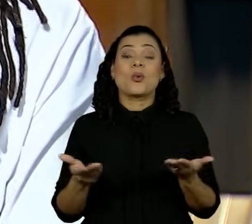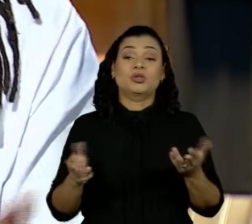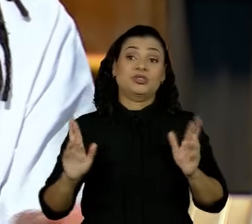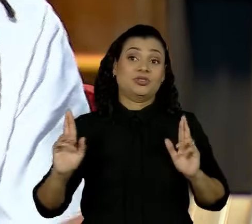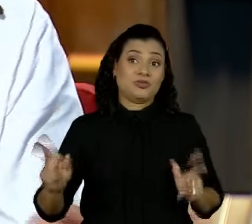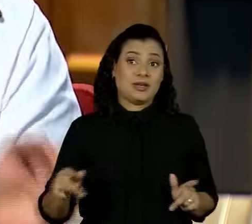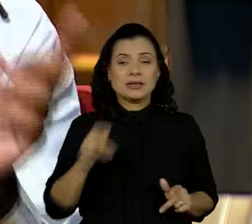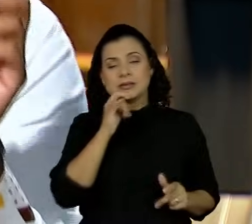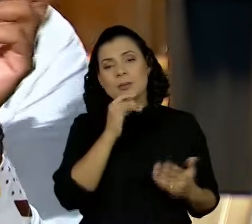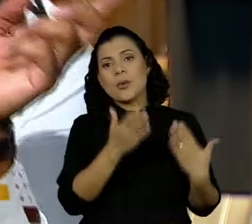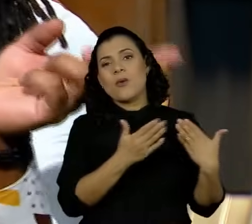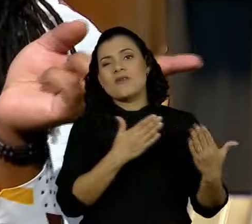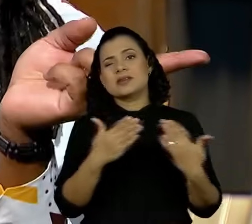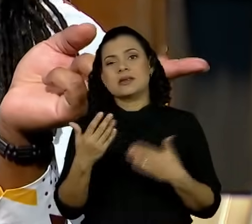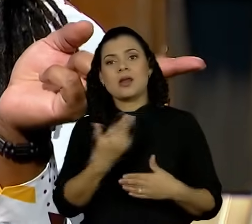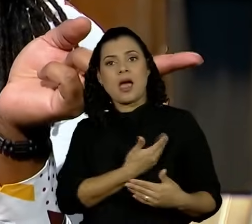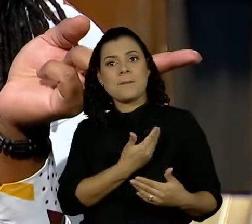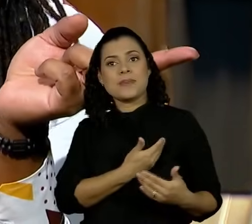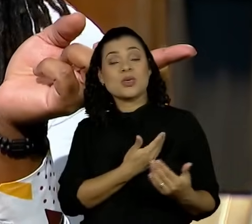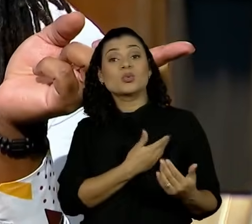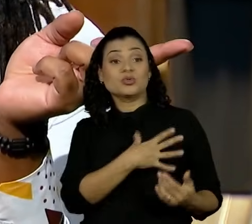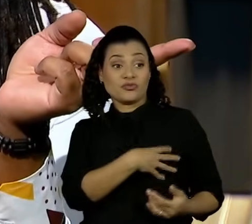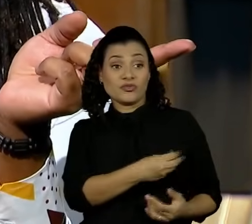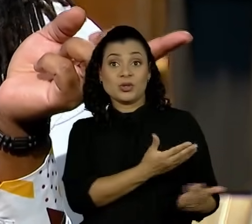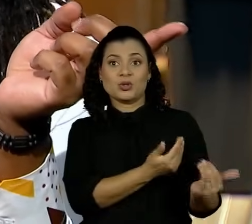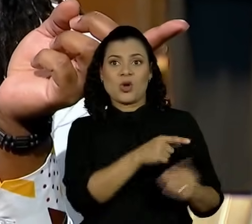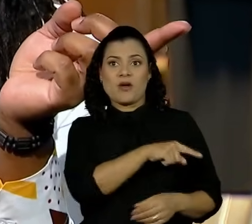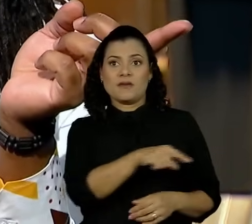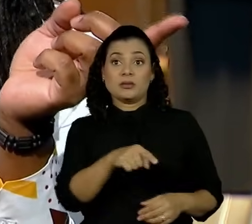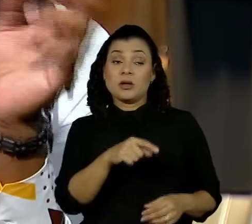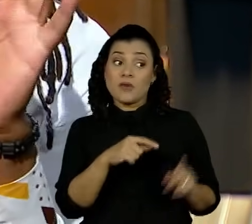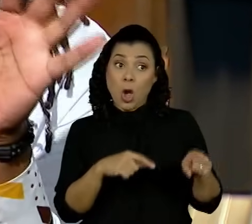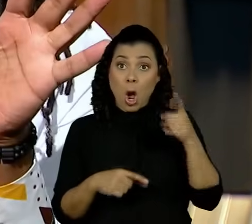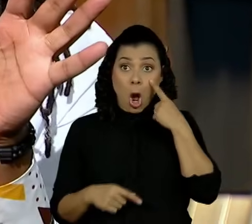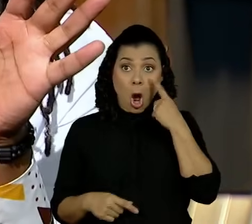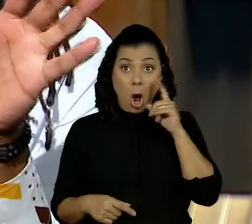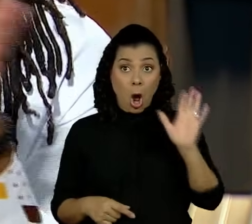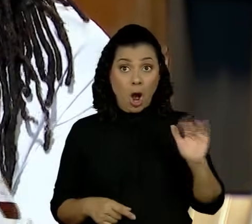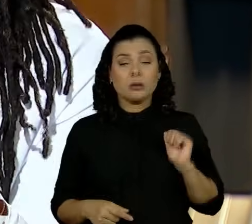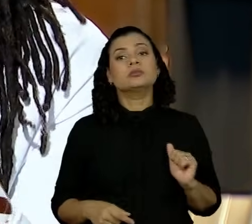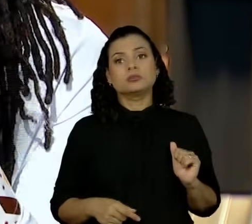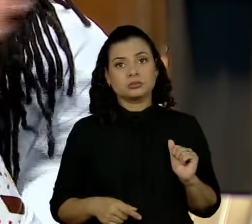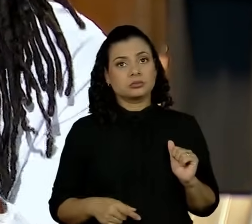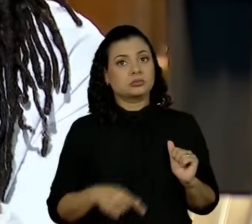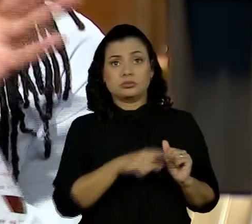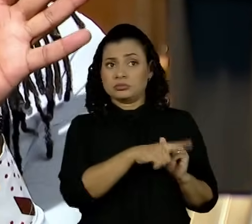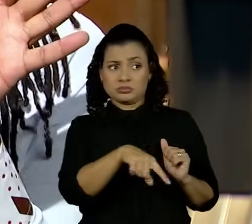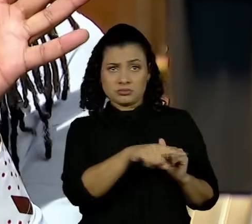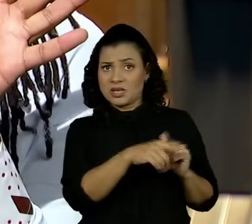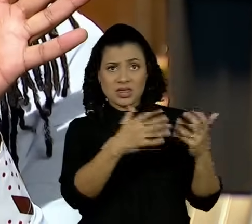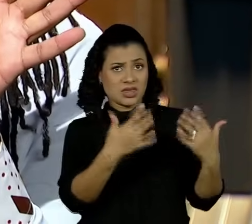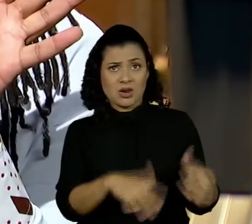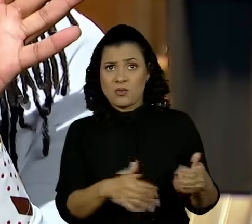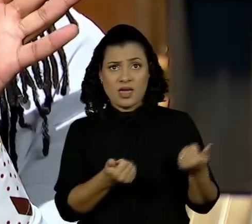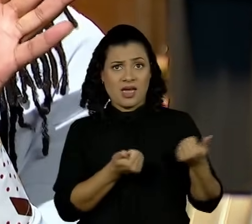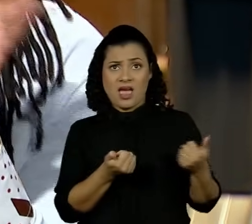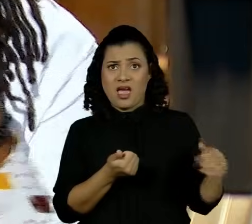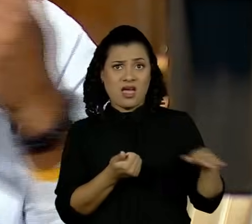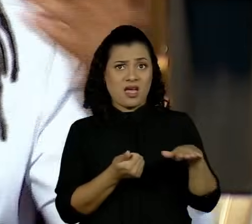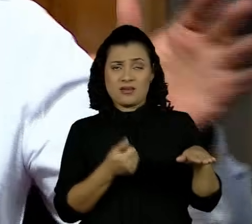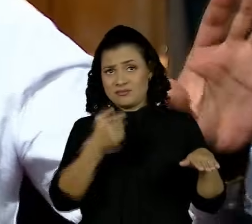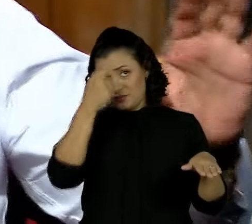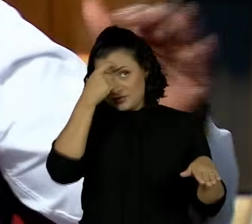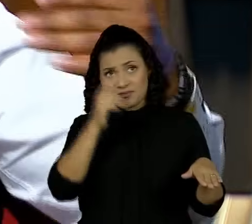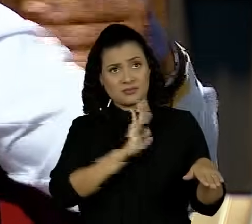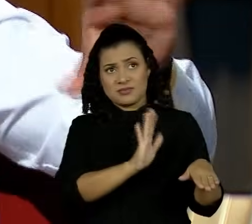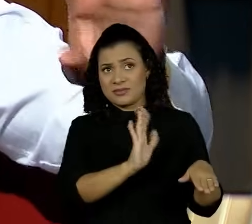né? Conversando com amigos que têm filhos mais jovens, fala assim, olha, fulano, fulana, não está pensando em tirar carta não. Mudou esse Enquanto